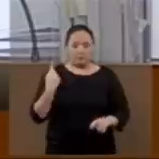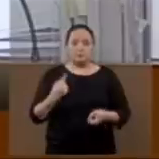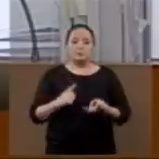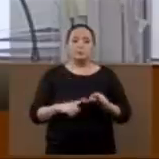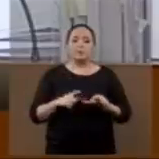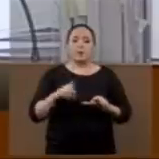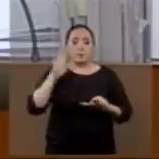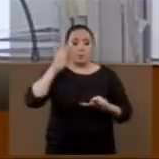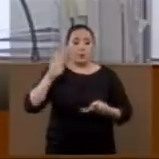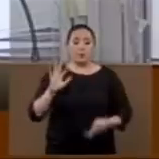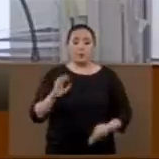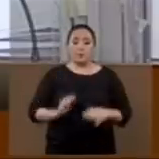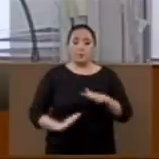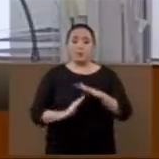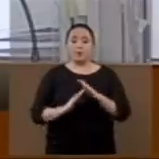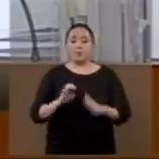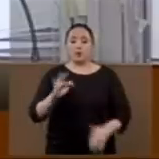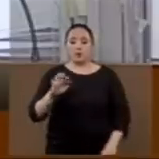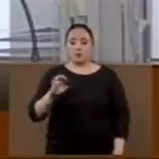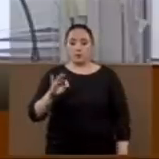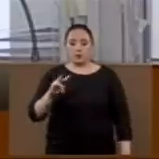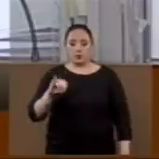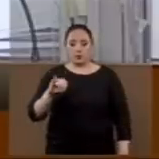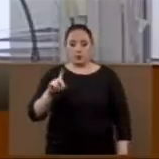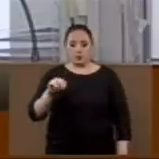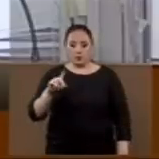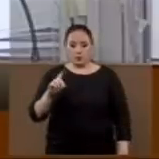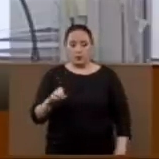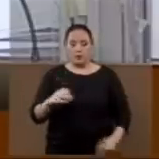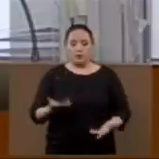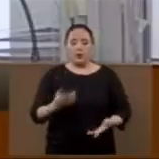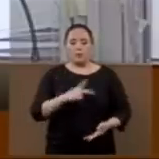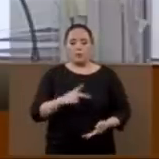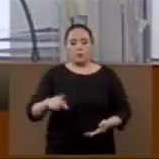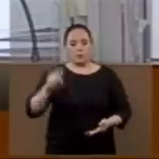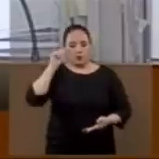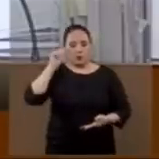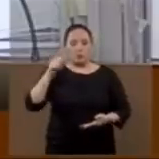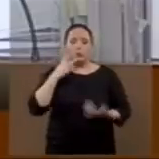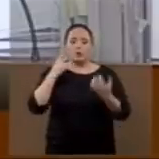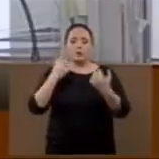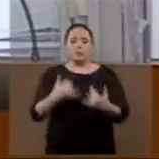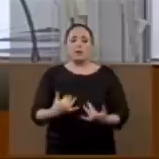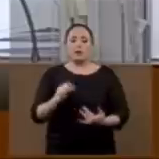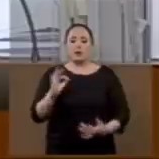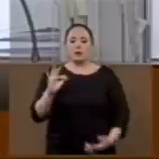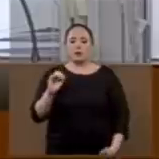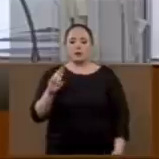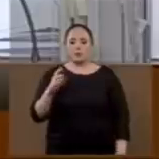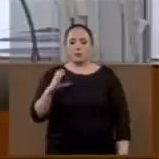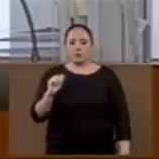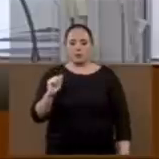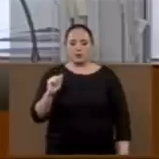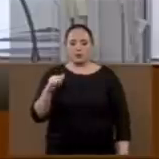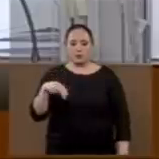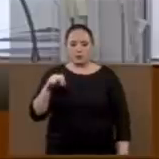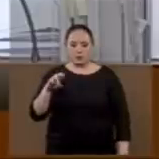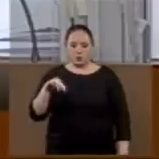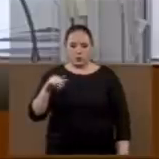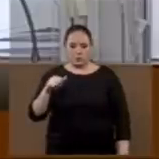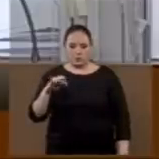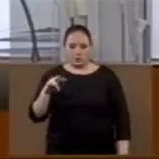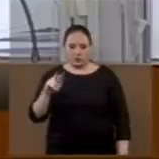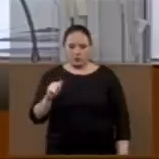efetividade. E ainda o professor Canotilho, que nos ensina, à luz do princípio da força normativa da Constituição, que, aspas, a solução